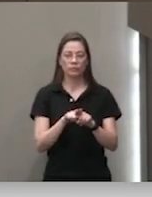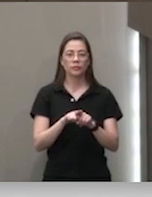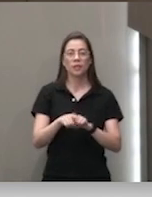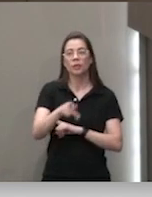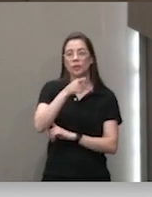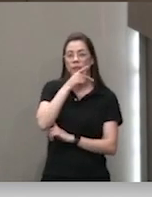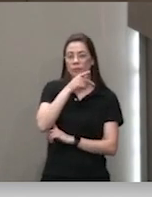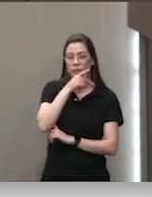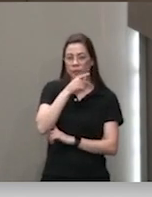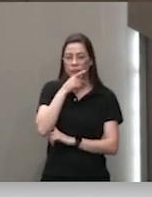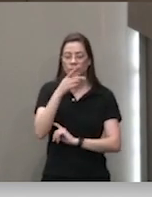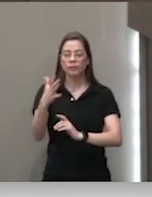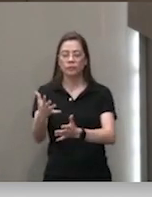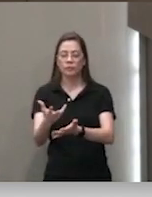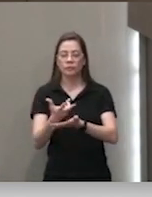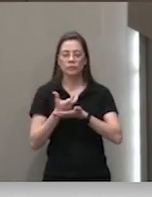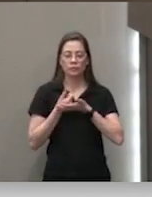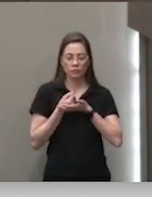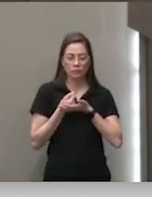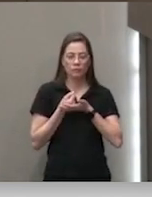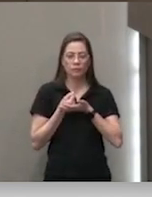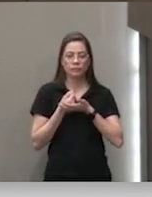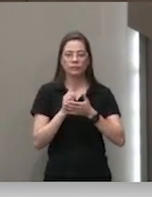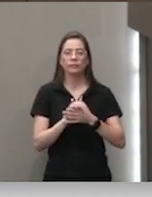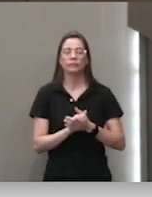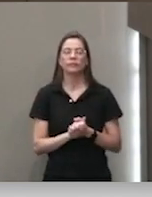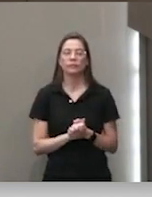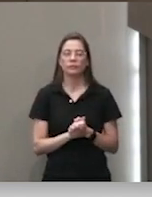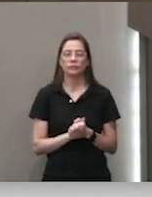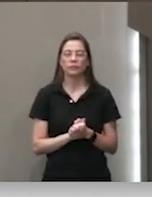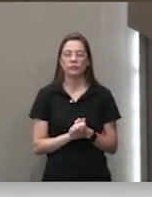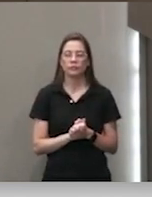partido, tê-lo acolhido, e